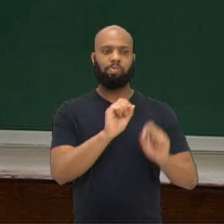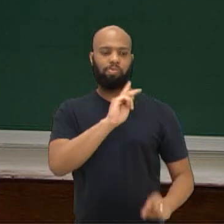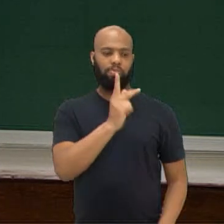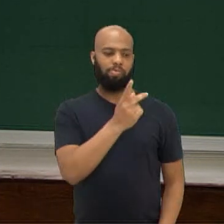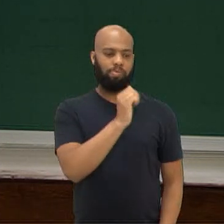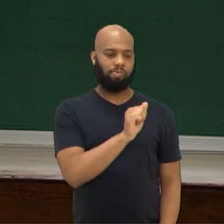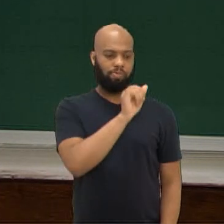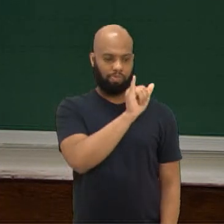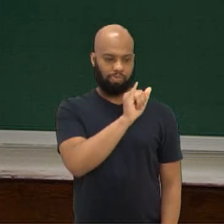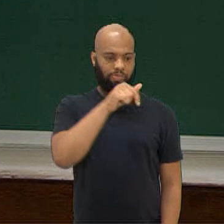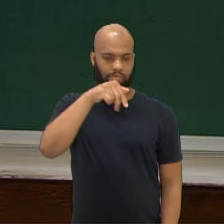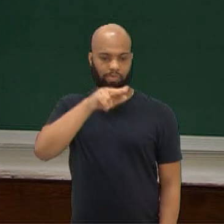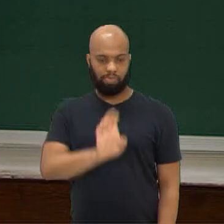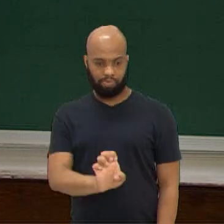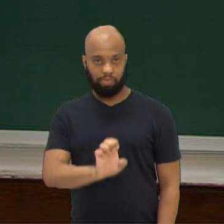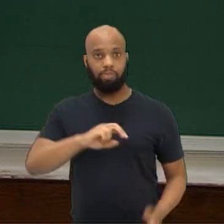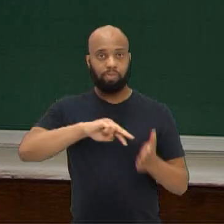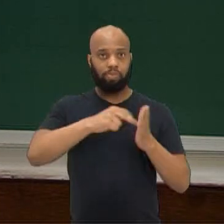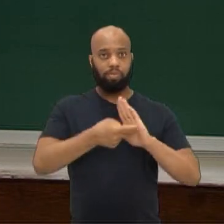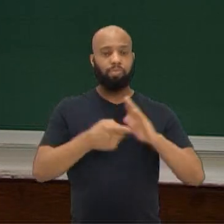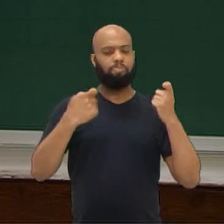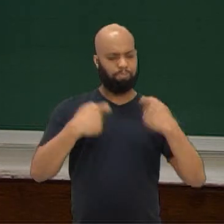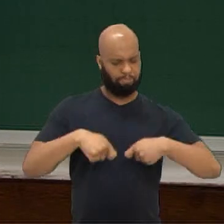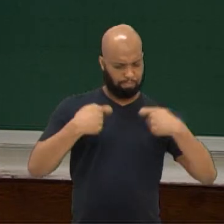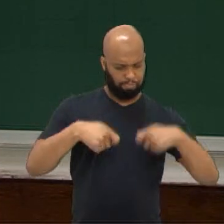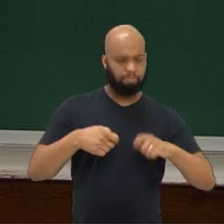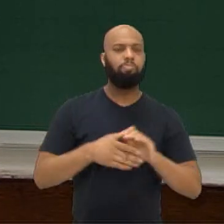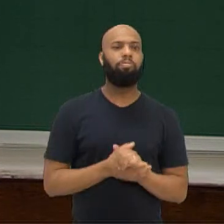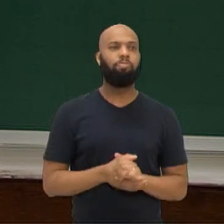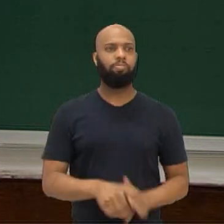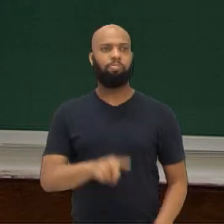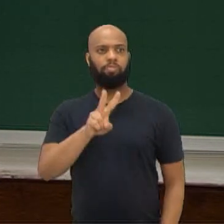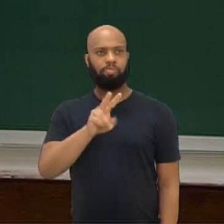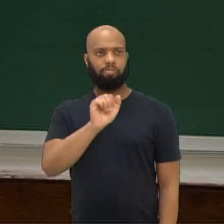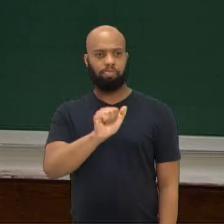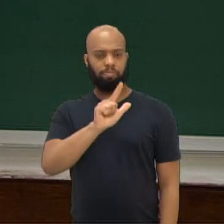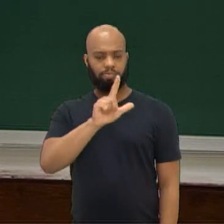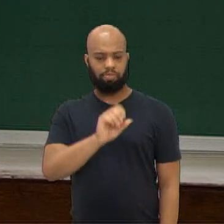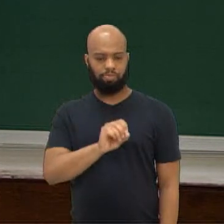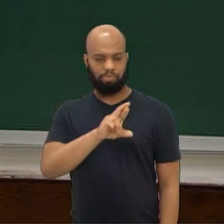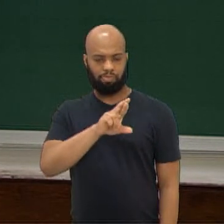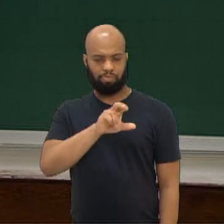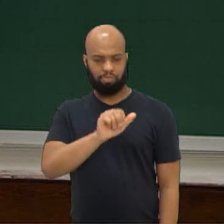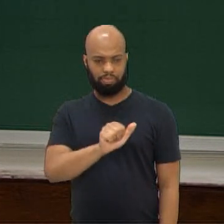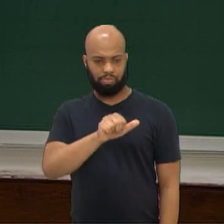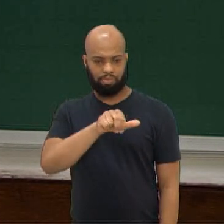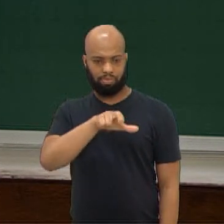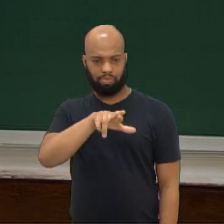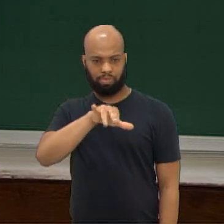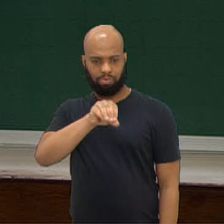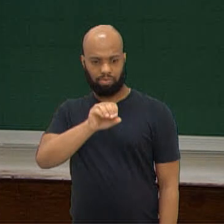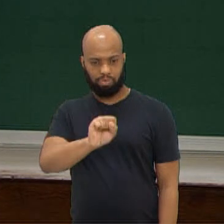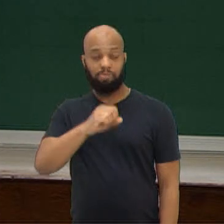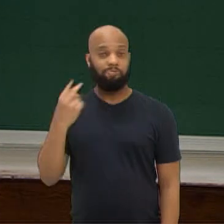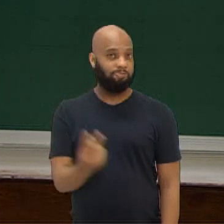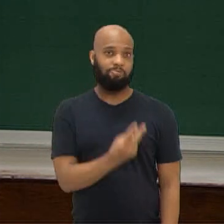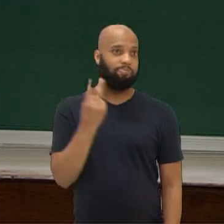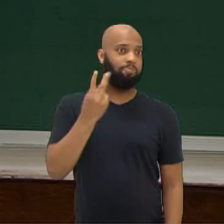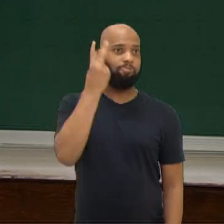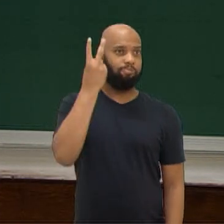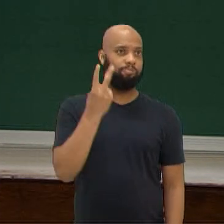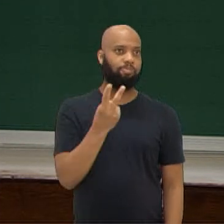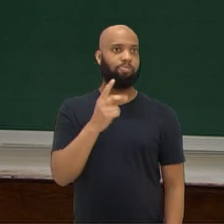expressão corrente do espanhol, significa é preciso. Valorá-los, valorizá-los. ¿Os